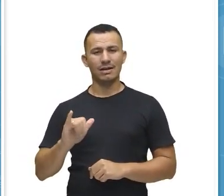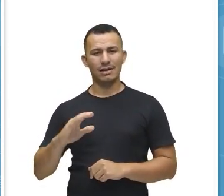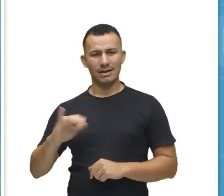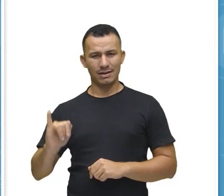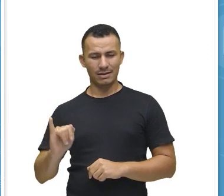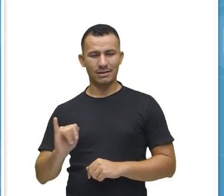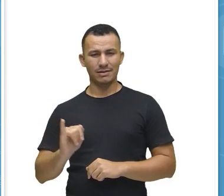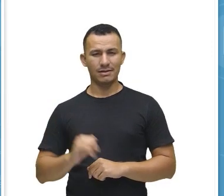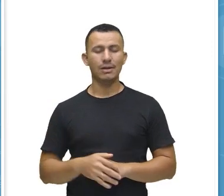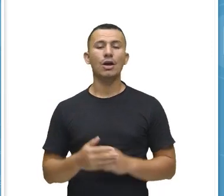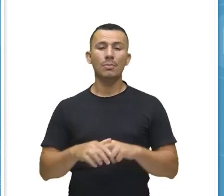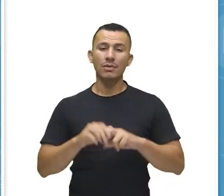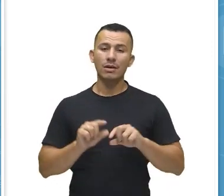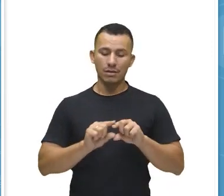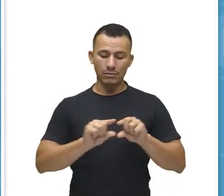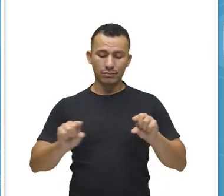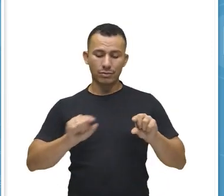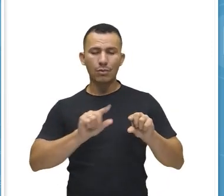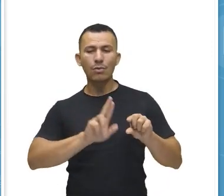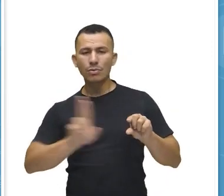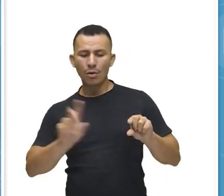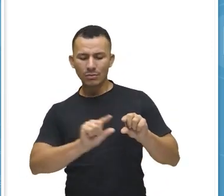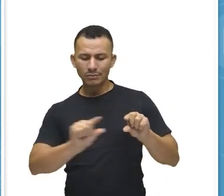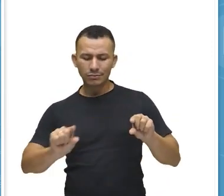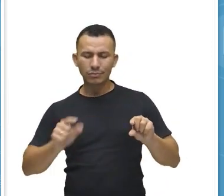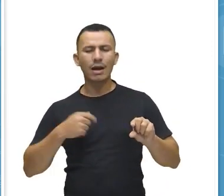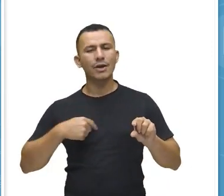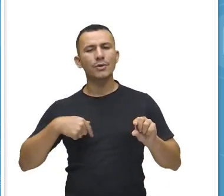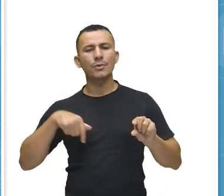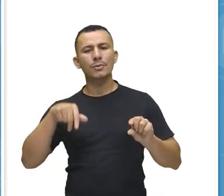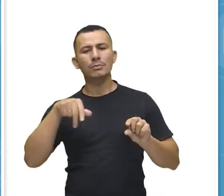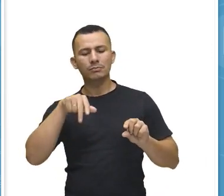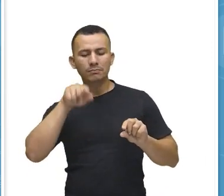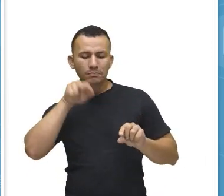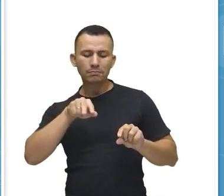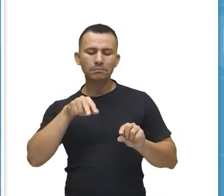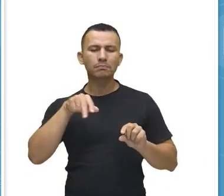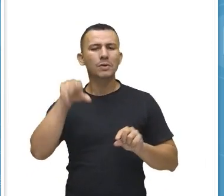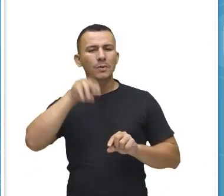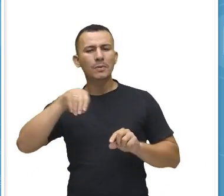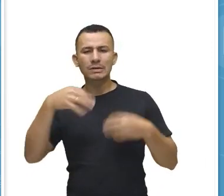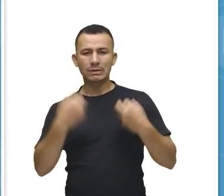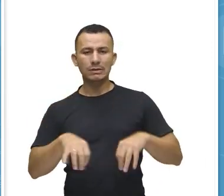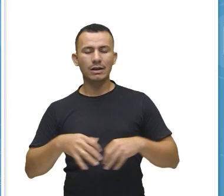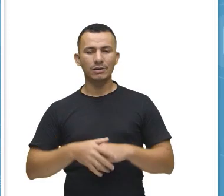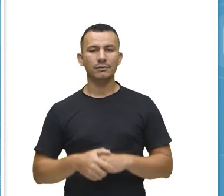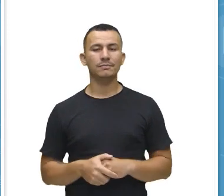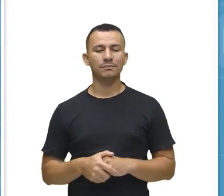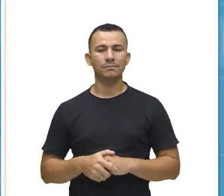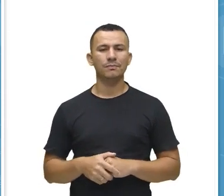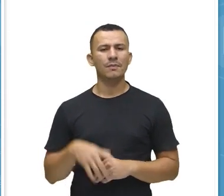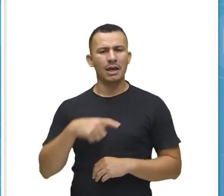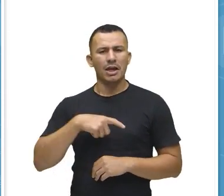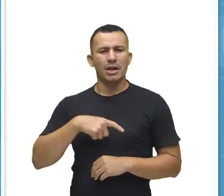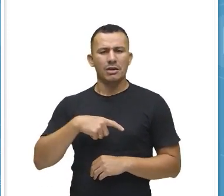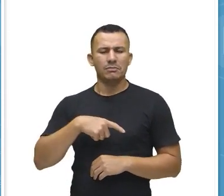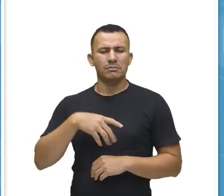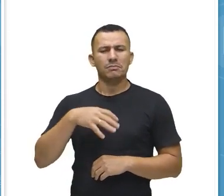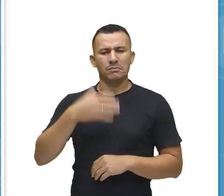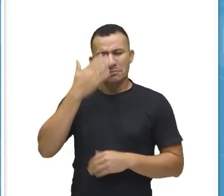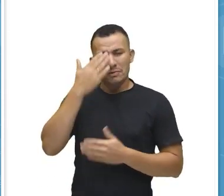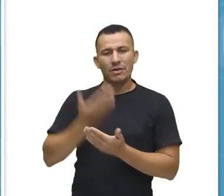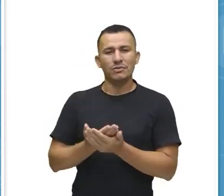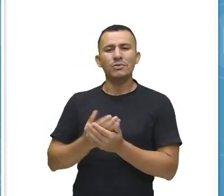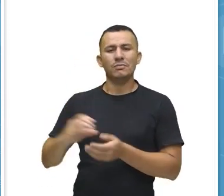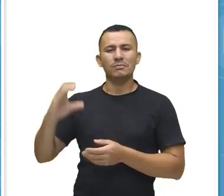interessante escrever ao lado para a gente pronunciar direitinho. É, C de com dúvida, que nada, eu estou confiante que essa é a